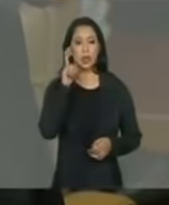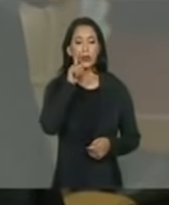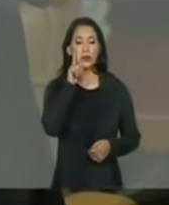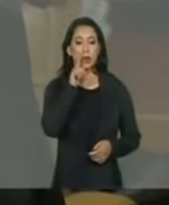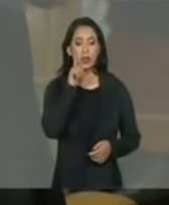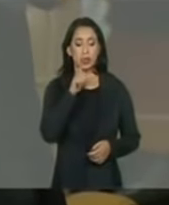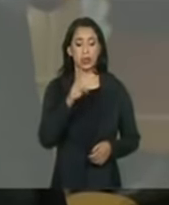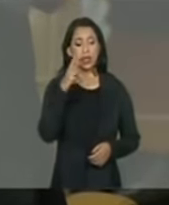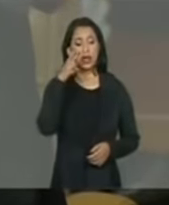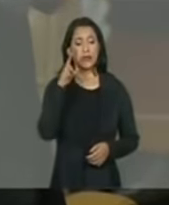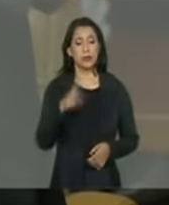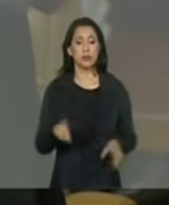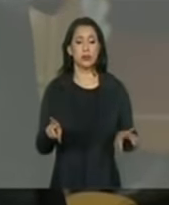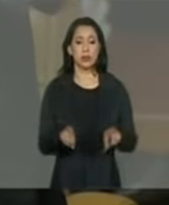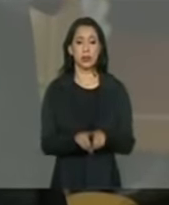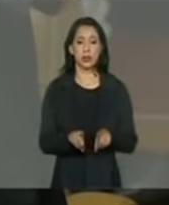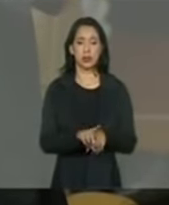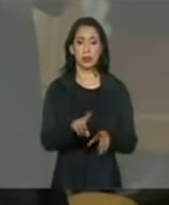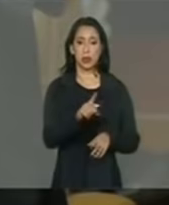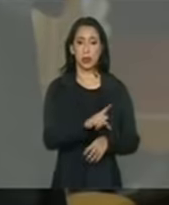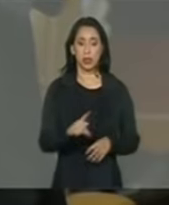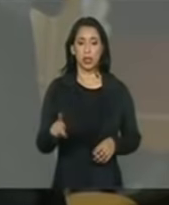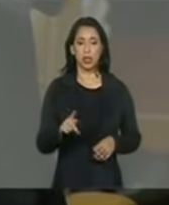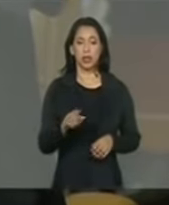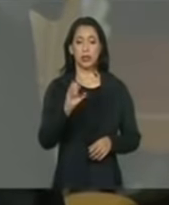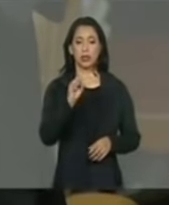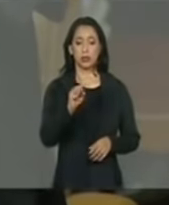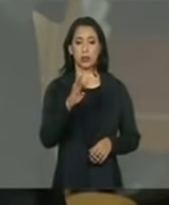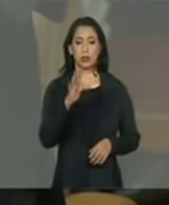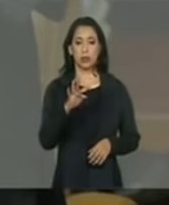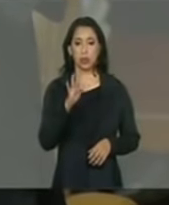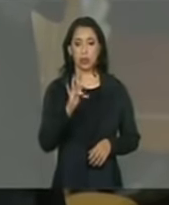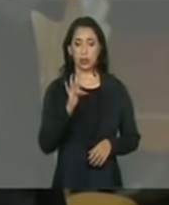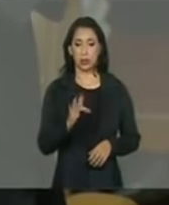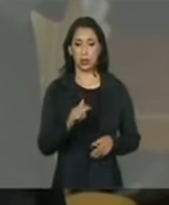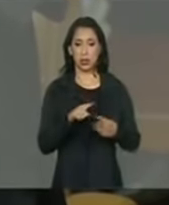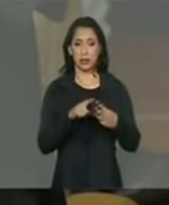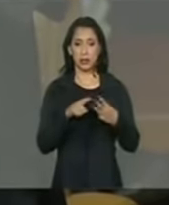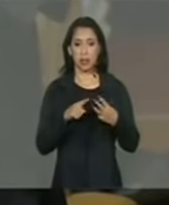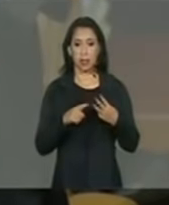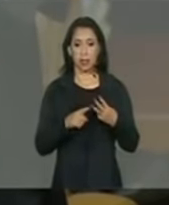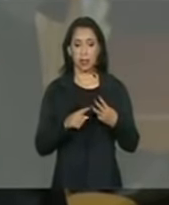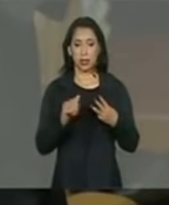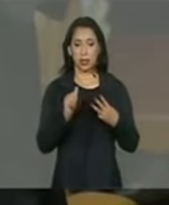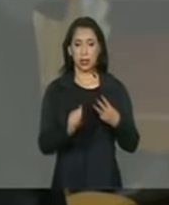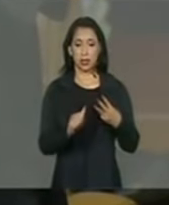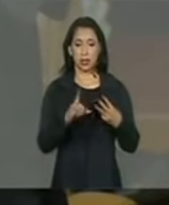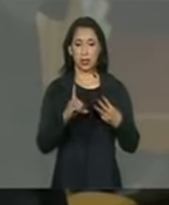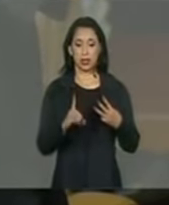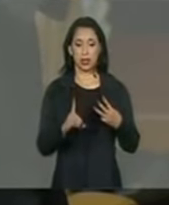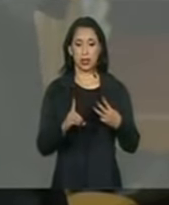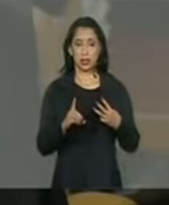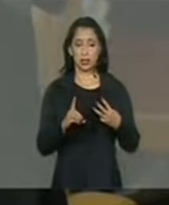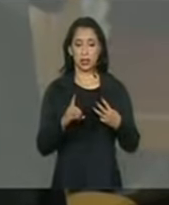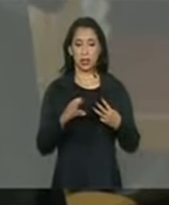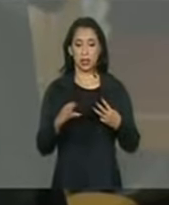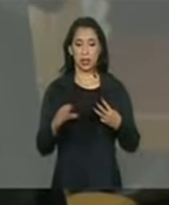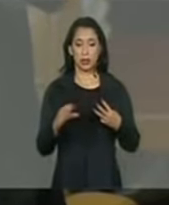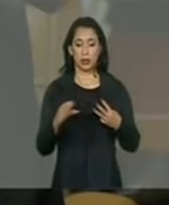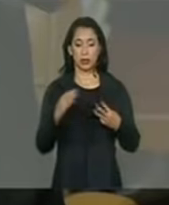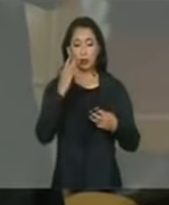lado seu presidente que o supremo tribunal federal nestas três ações de controle abstrato